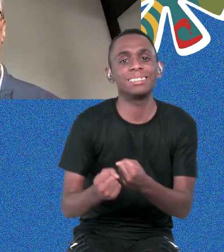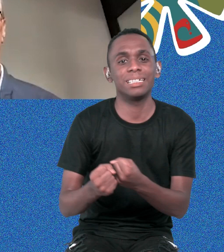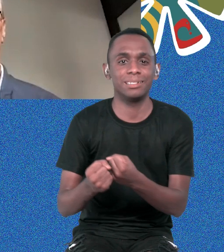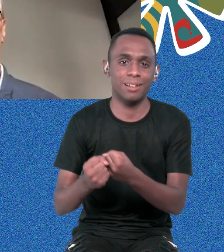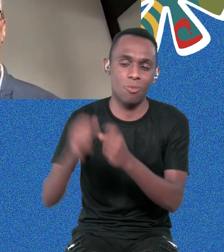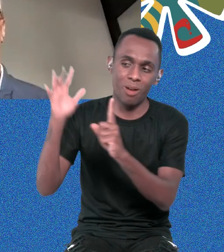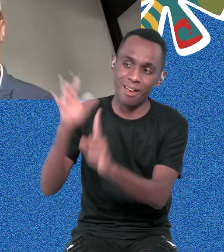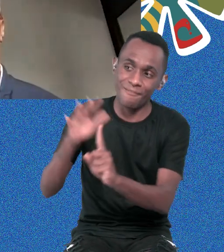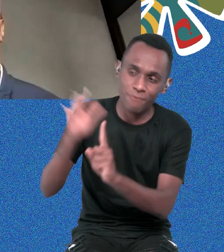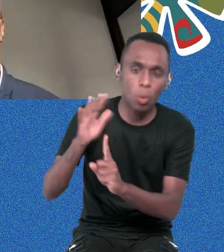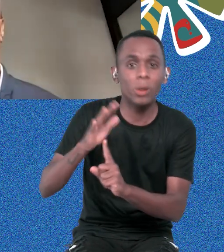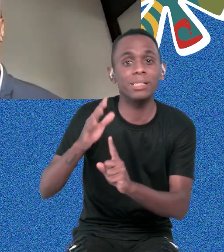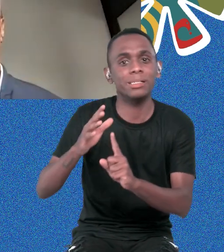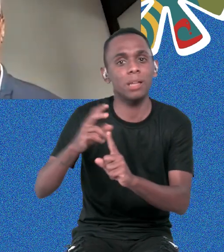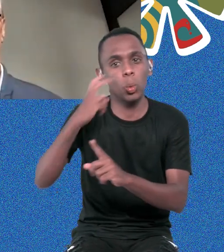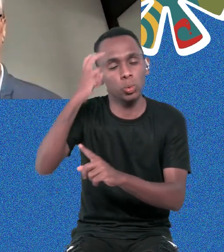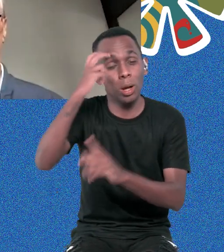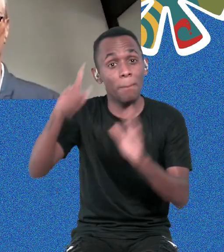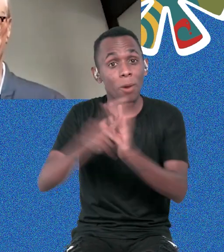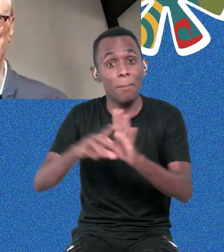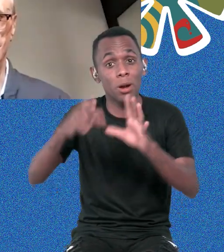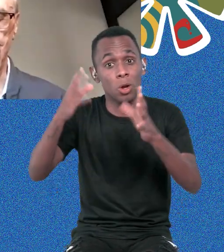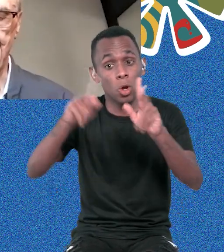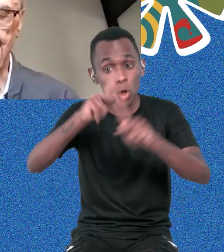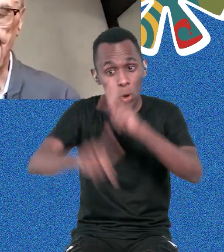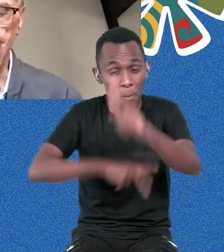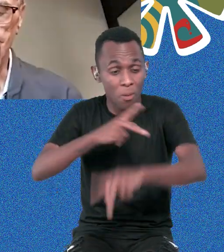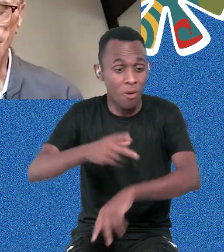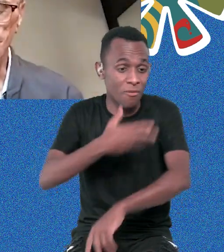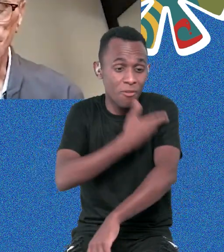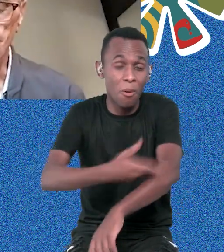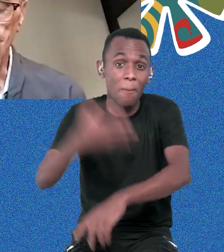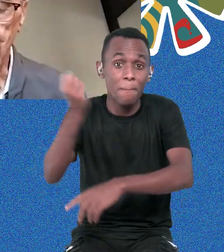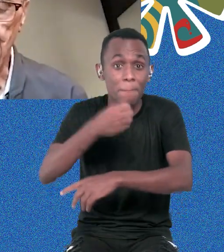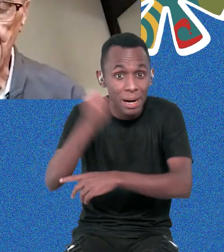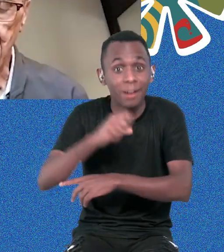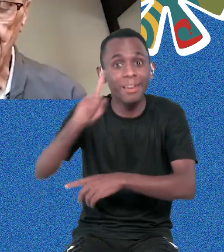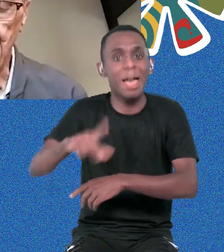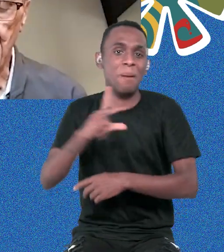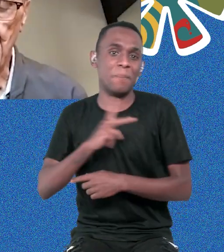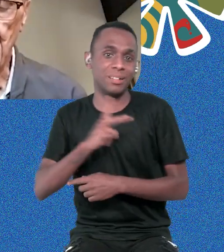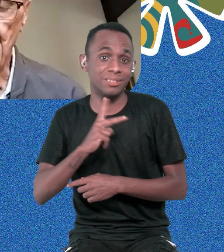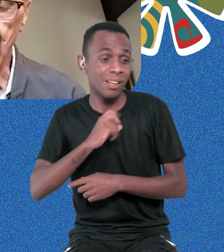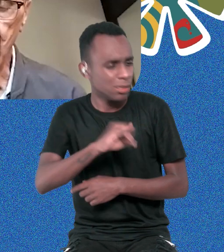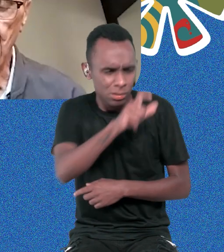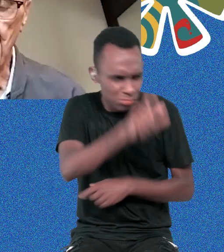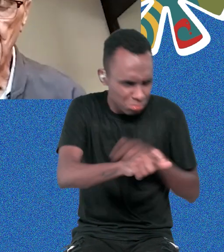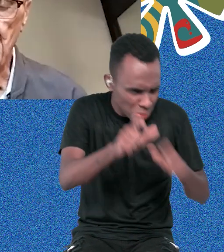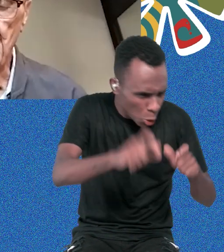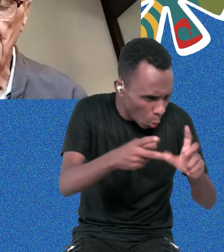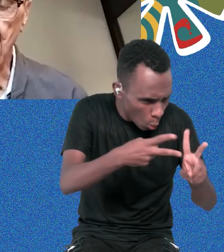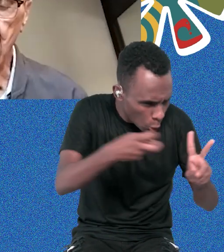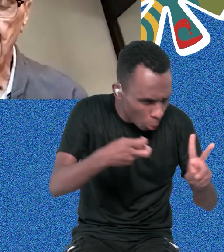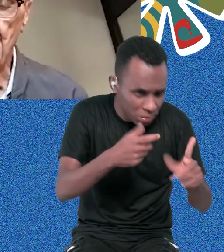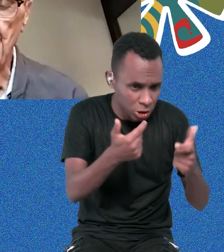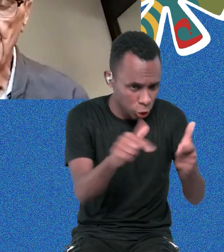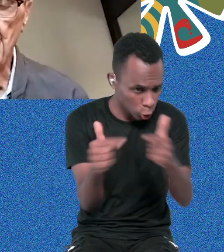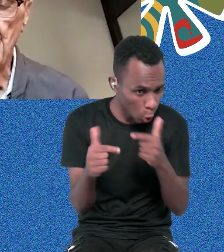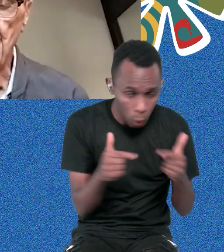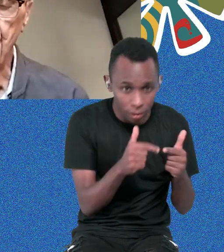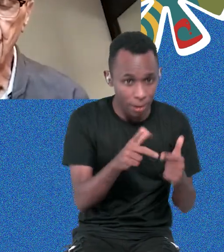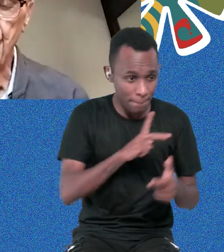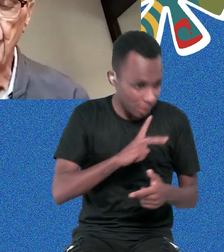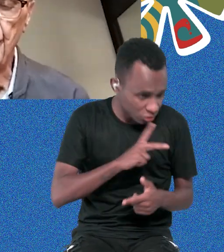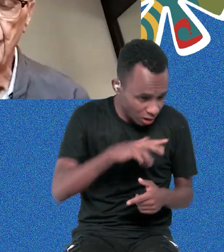lógica cultural do branco, que é a propriedade. Porque se eles não têm propriedade, eles não